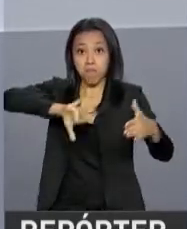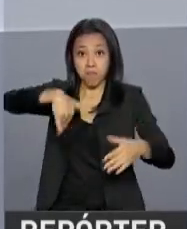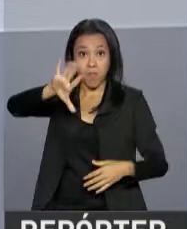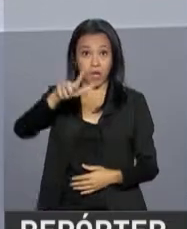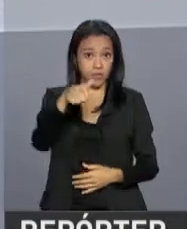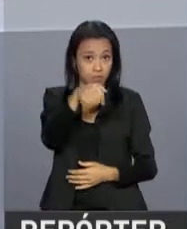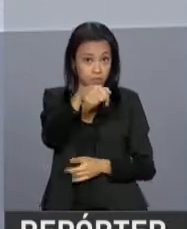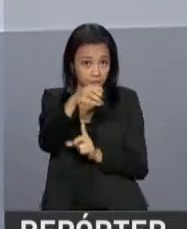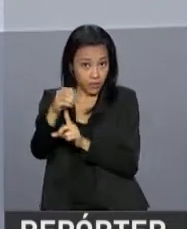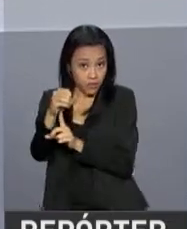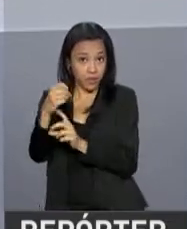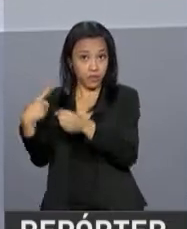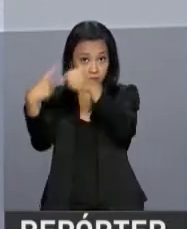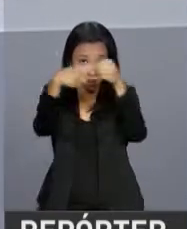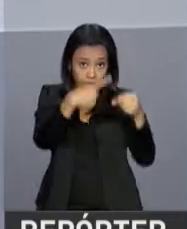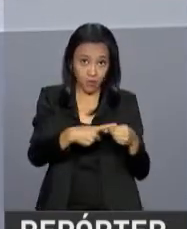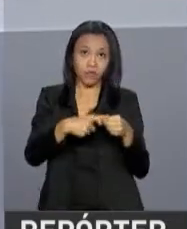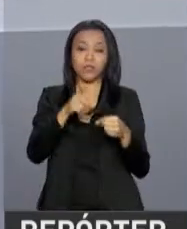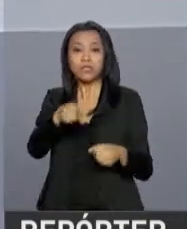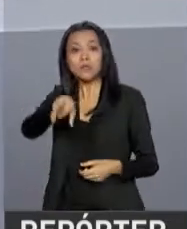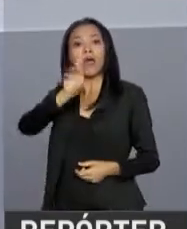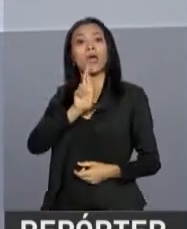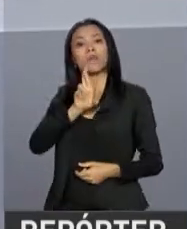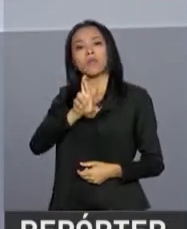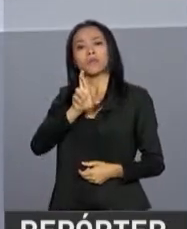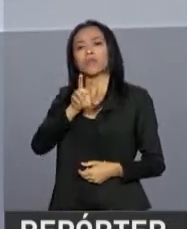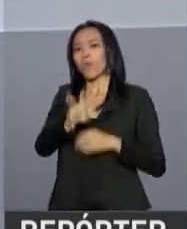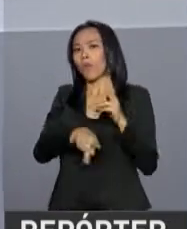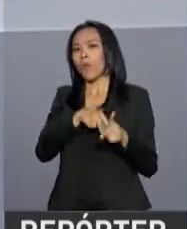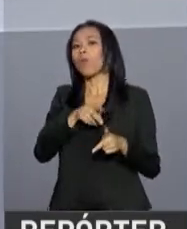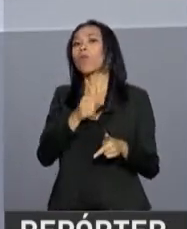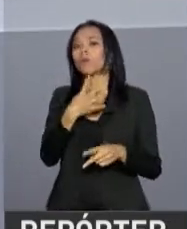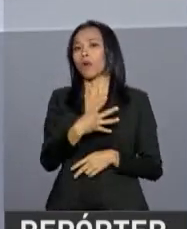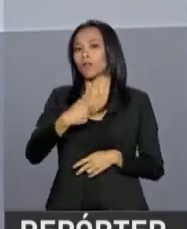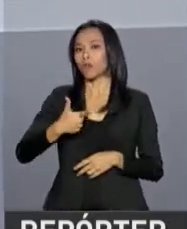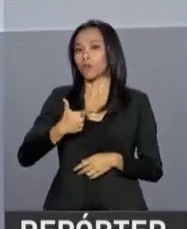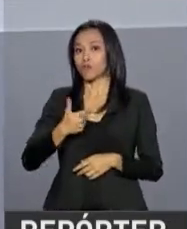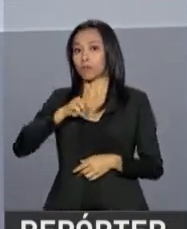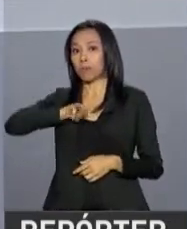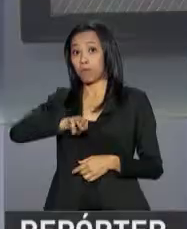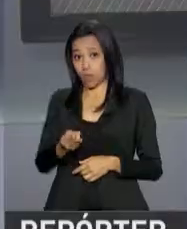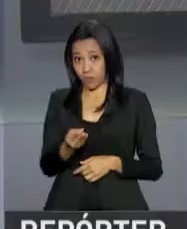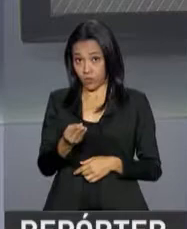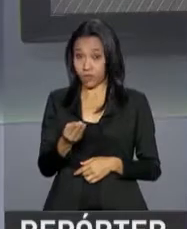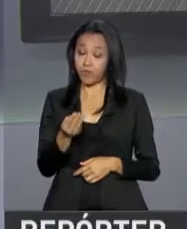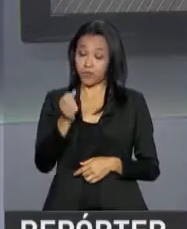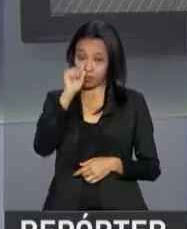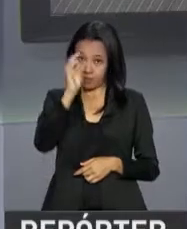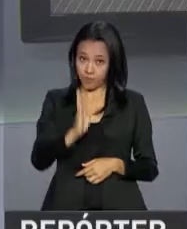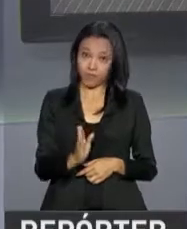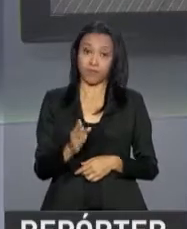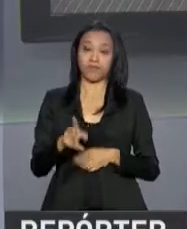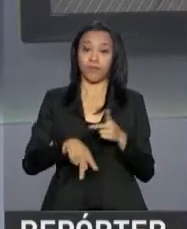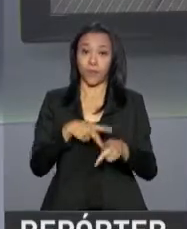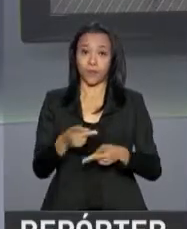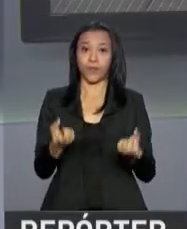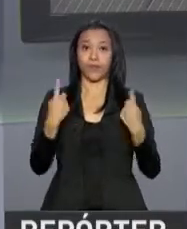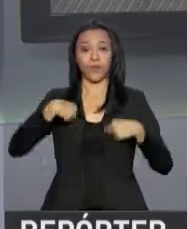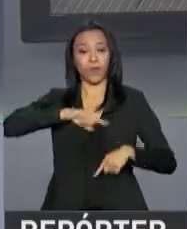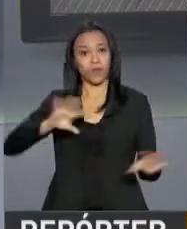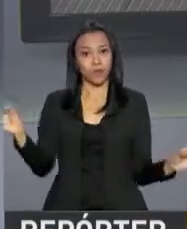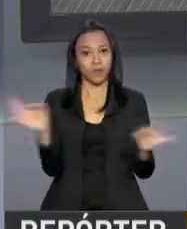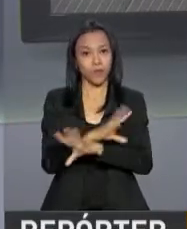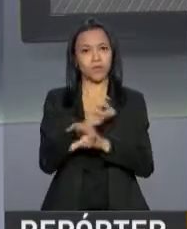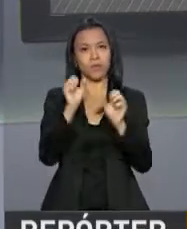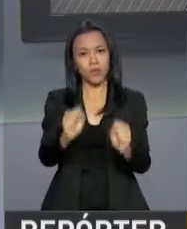beneficiadas representando uma população de 42 milhões de brasileiros nós ficamos por aqui você pode rever as